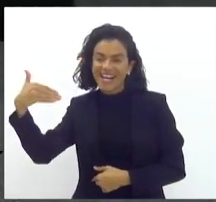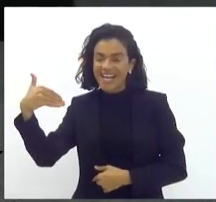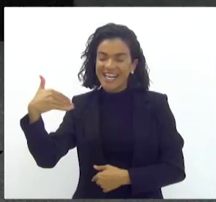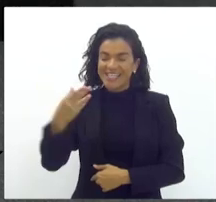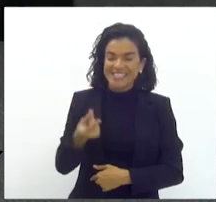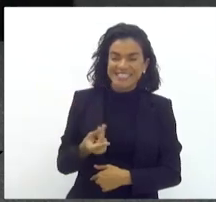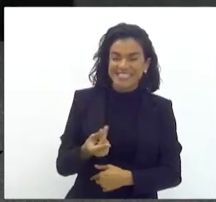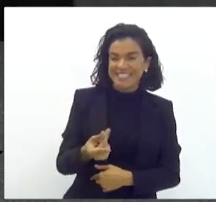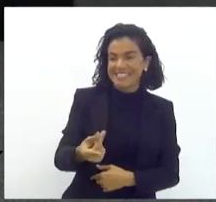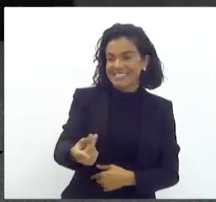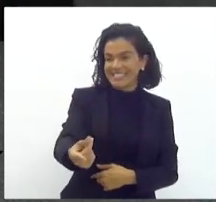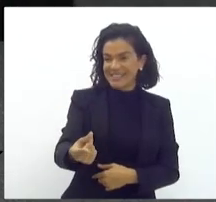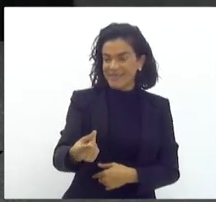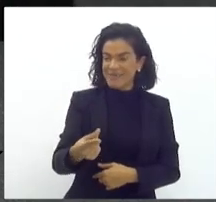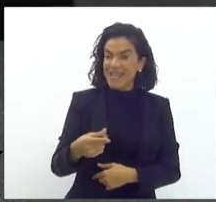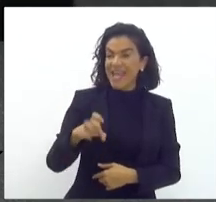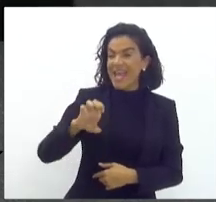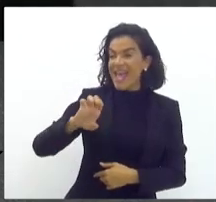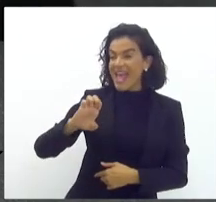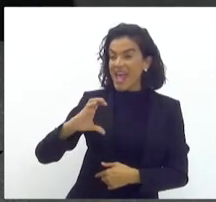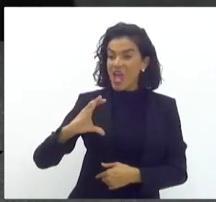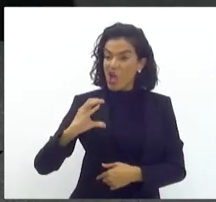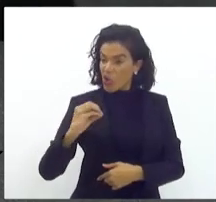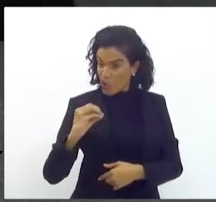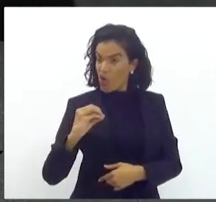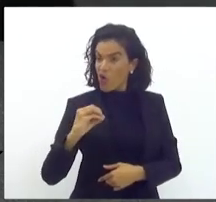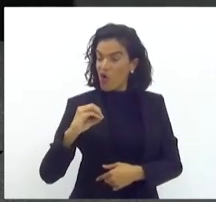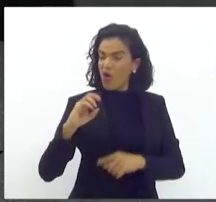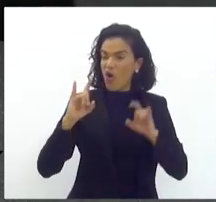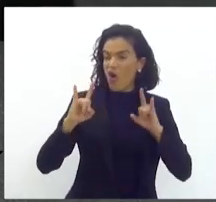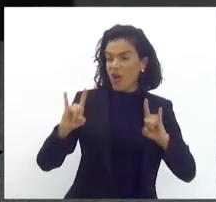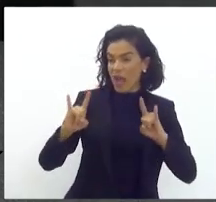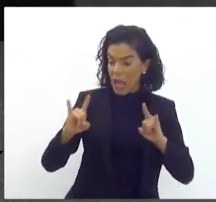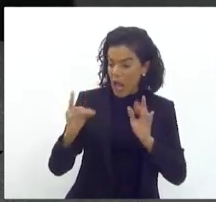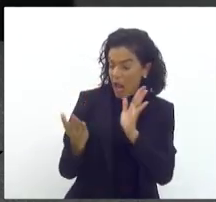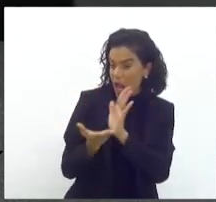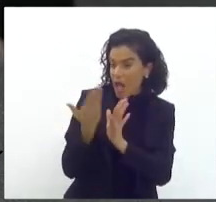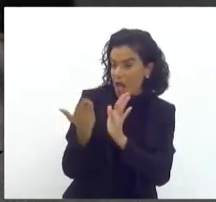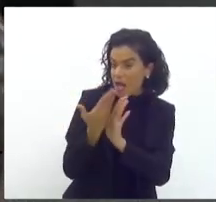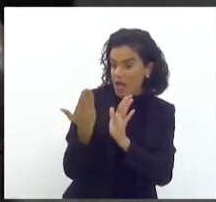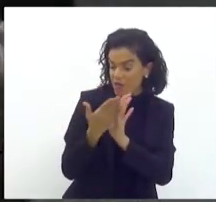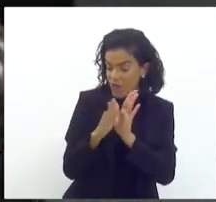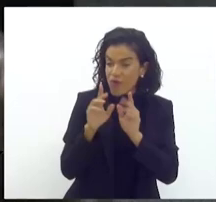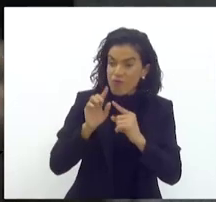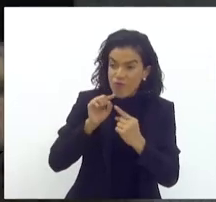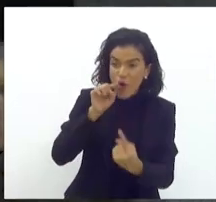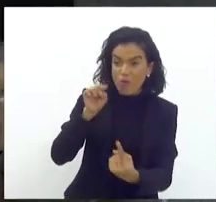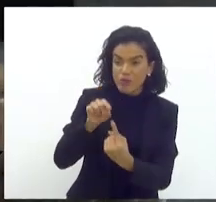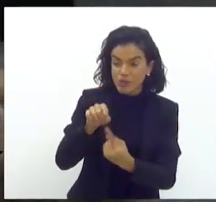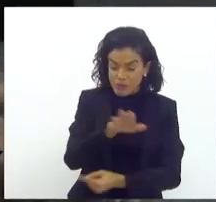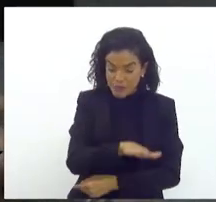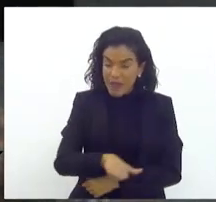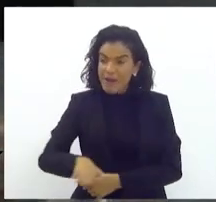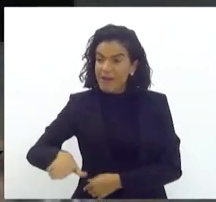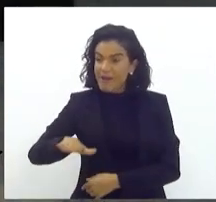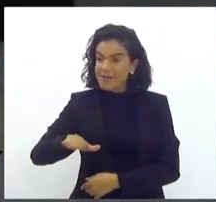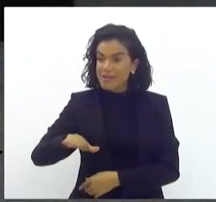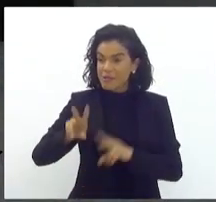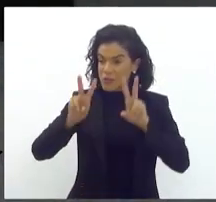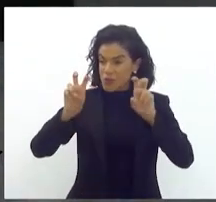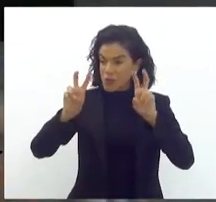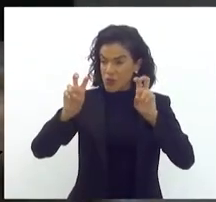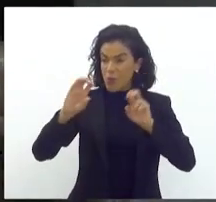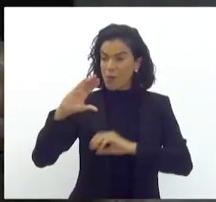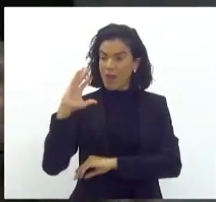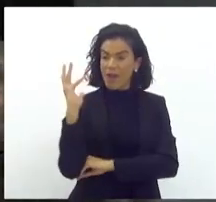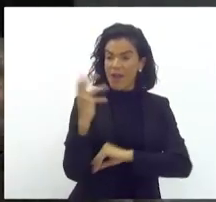da nossa Eco rockeira sabe que a Rita Lee fez um livro ela tinha livro para crianças um dos livros dela sobre ecologia